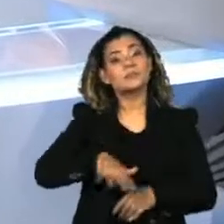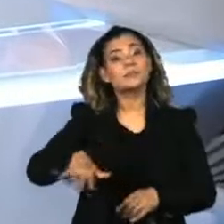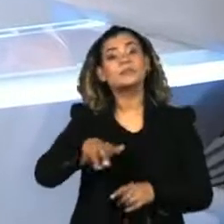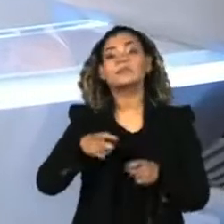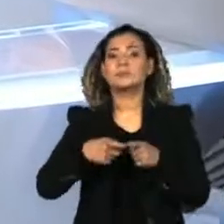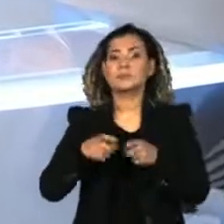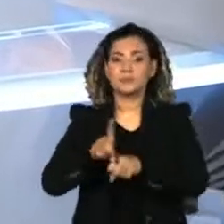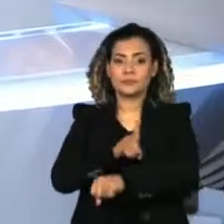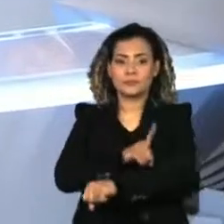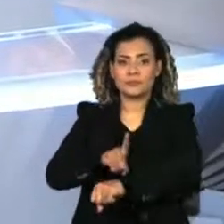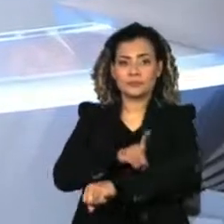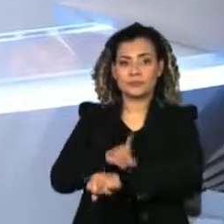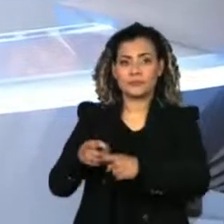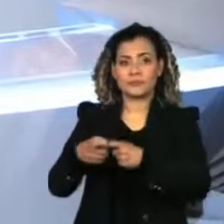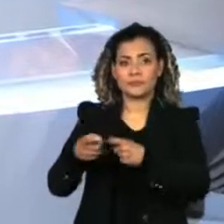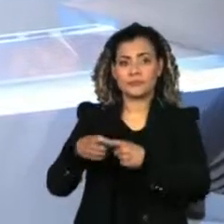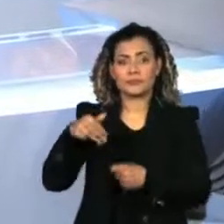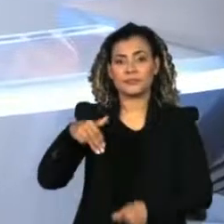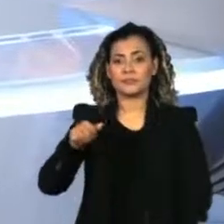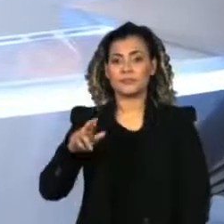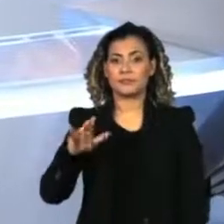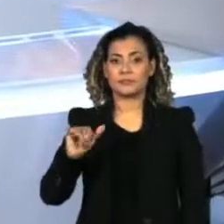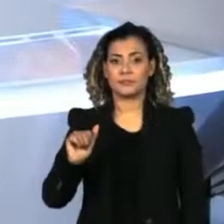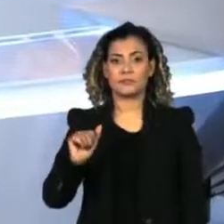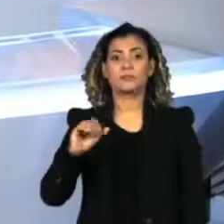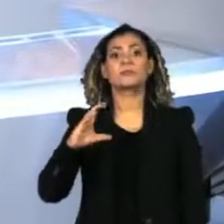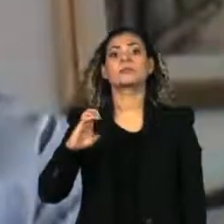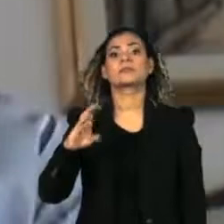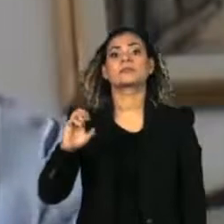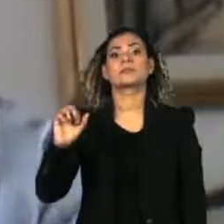de Dermatologia, Maria Cecília da Mata Rivitch.